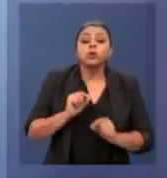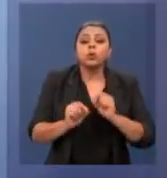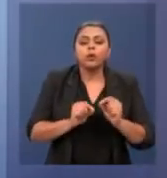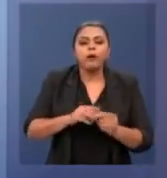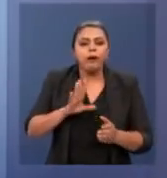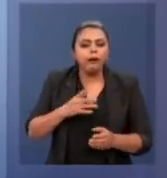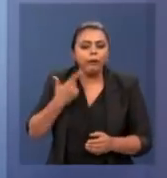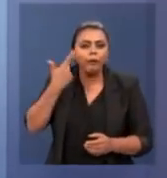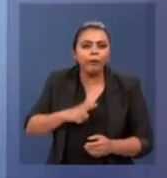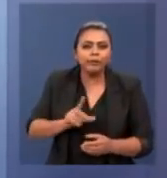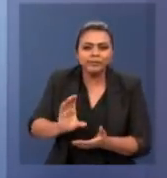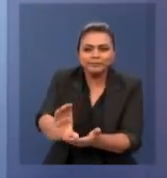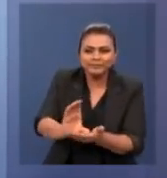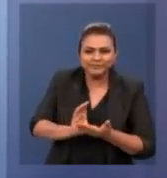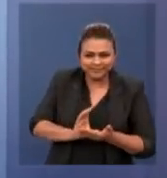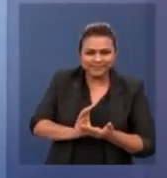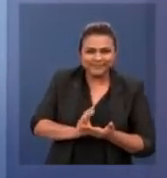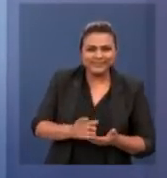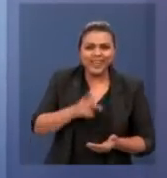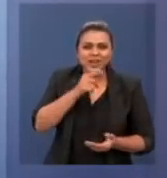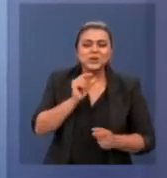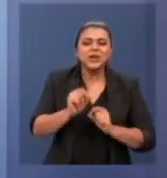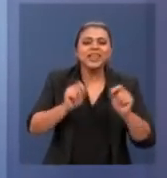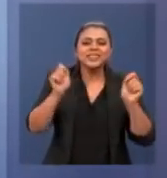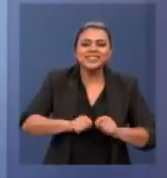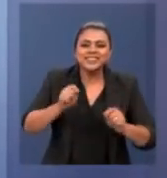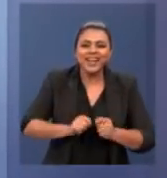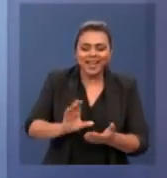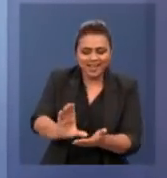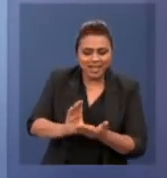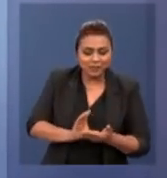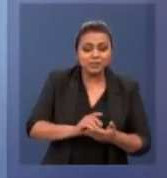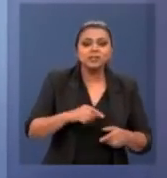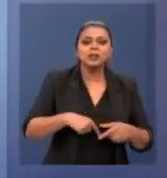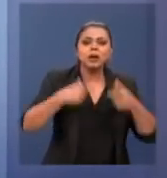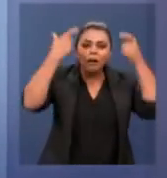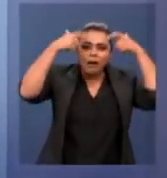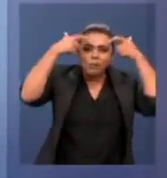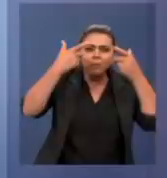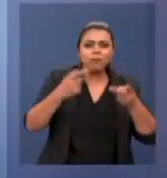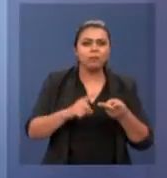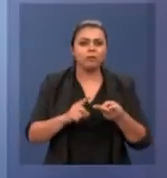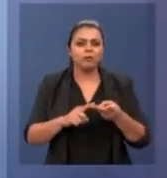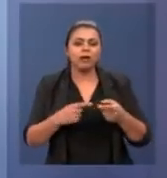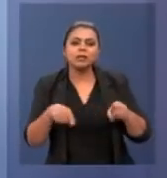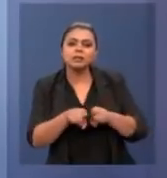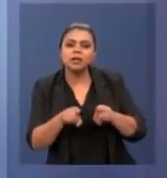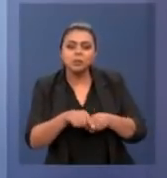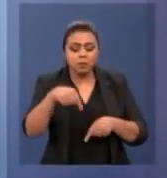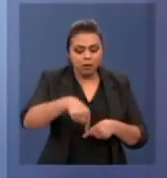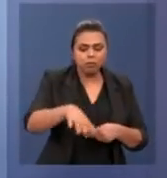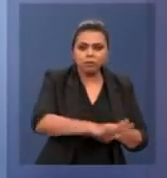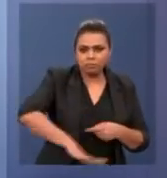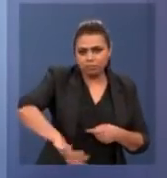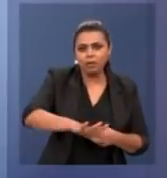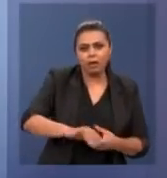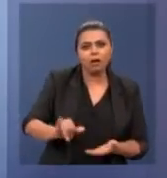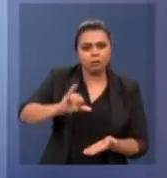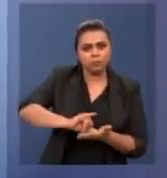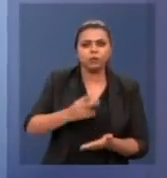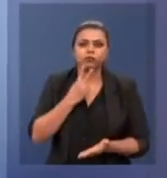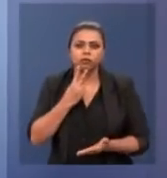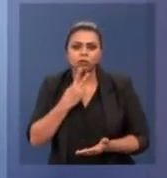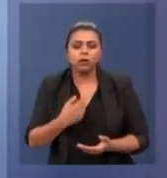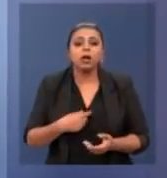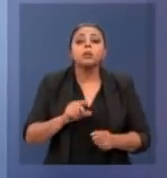de financiamento da água de paisagem que está permitindo fazer investimento no caparaó e também permite fazer investimentos aqui na região metropolitana mas tem que de